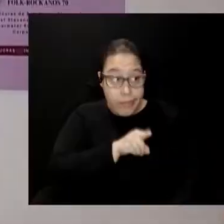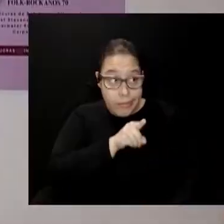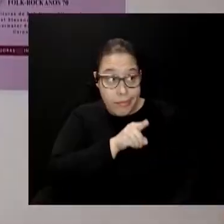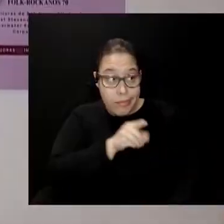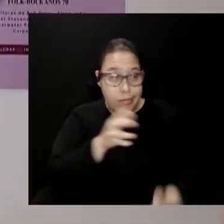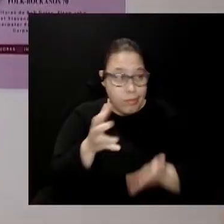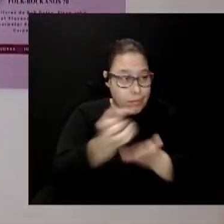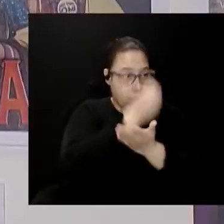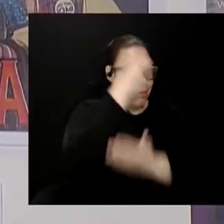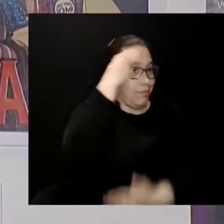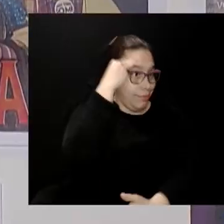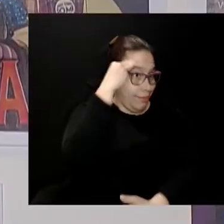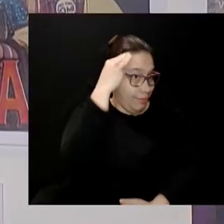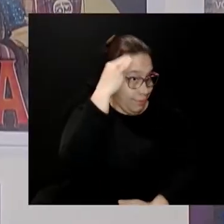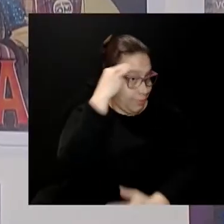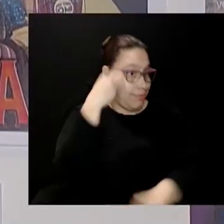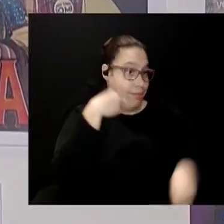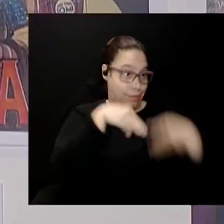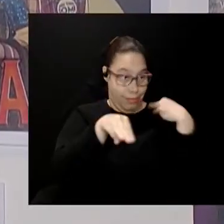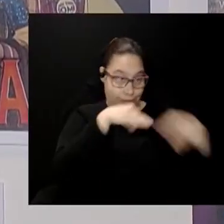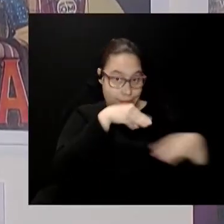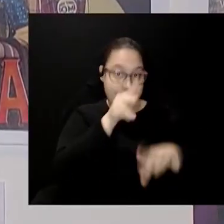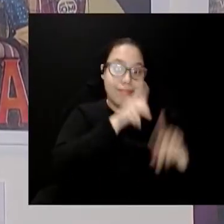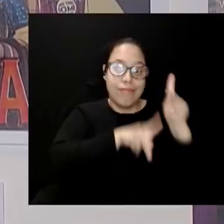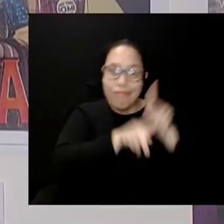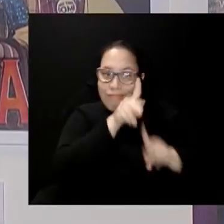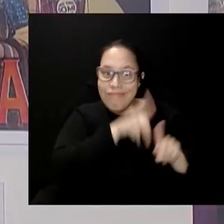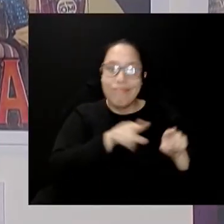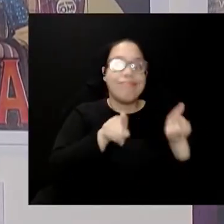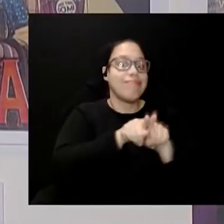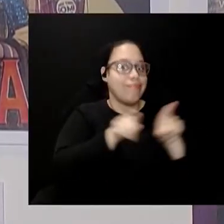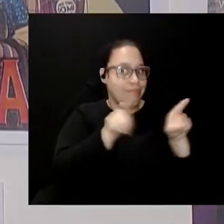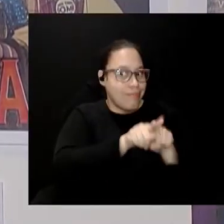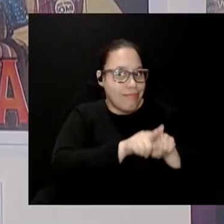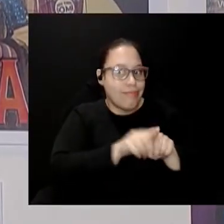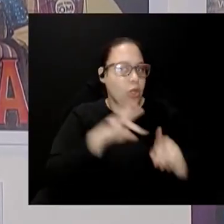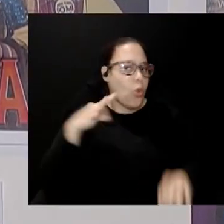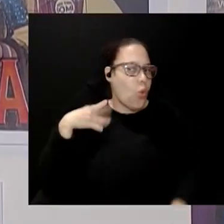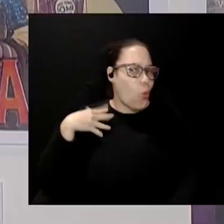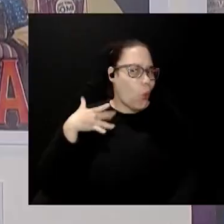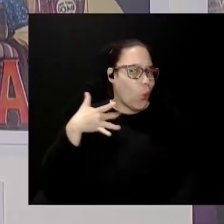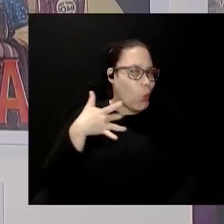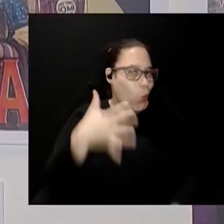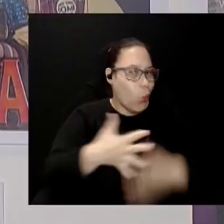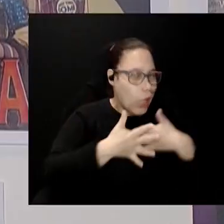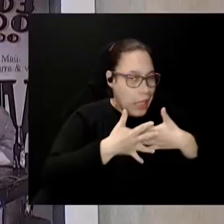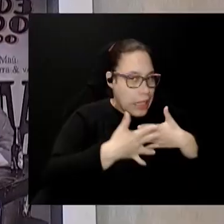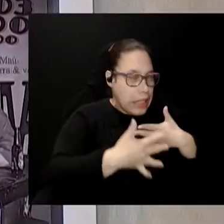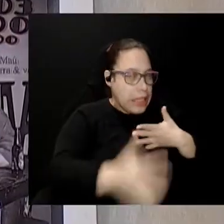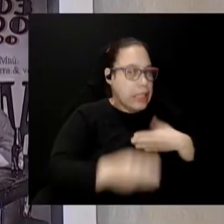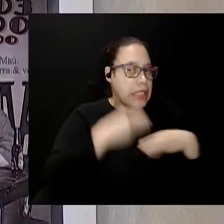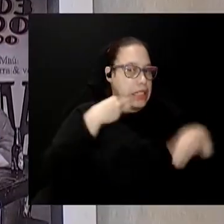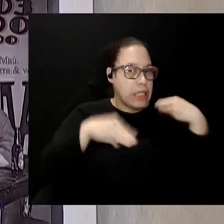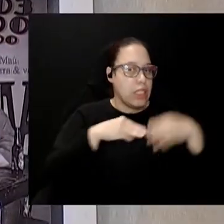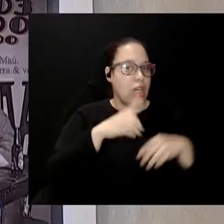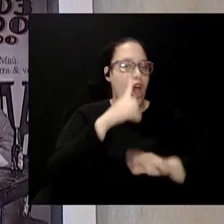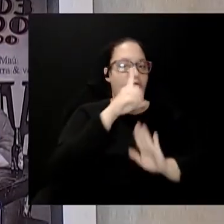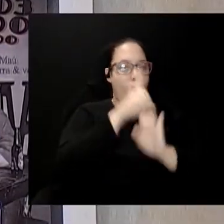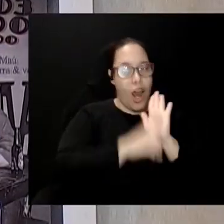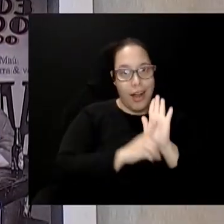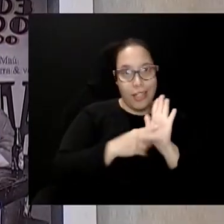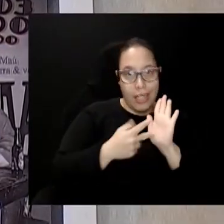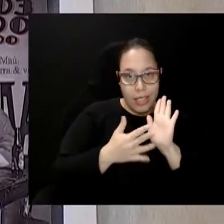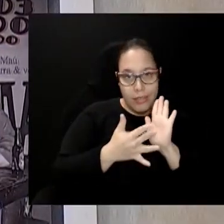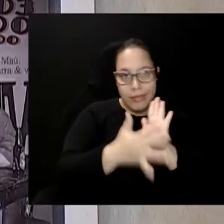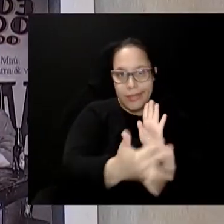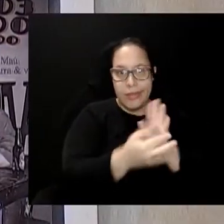da música popular e também de tantos músicos, né, de 2 décadas aí. Explica um pouquinho pra gente.